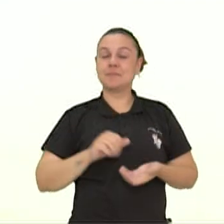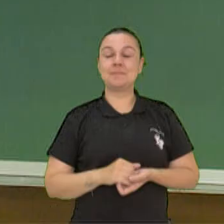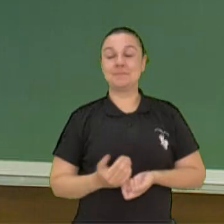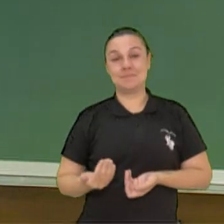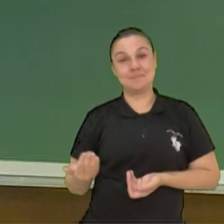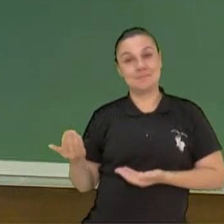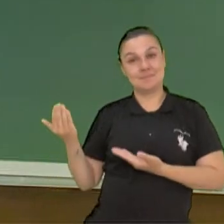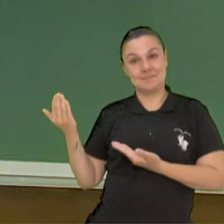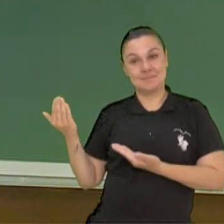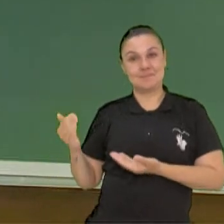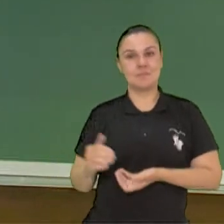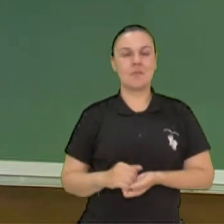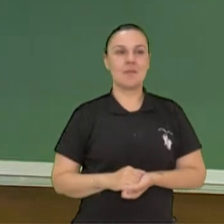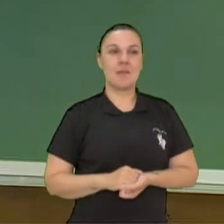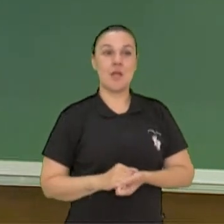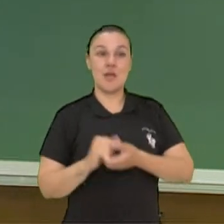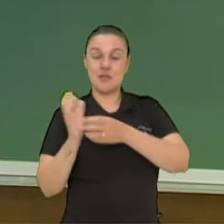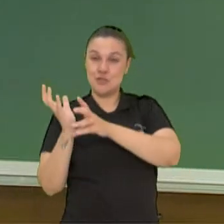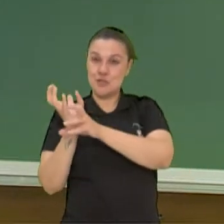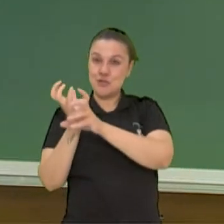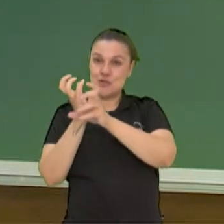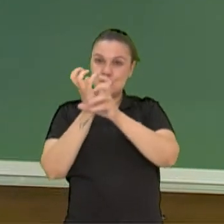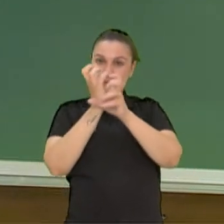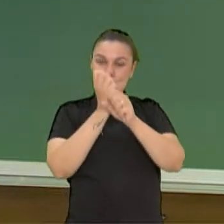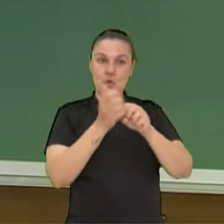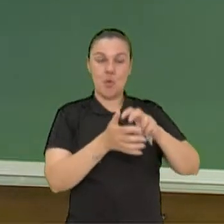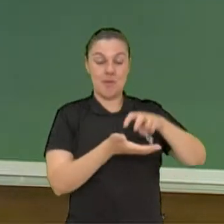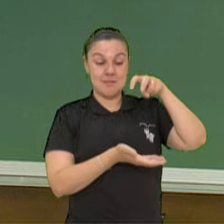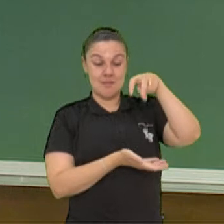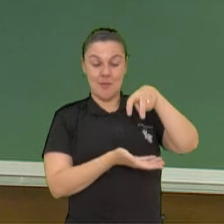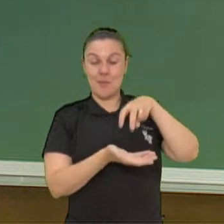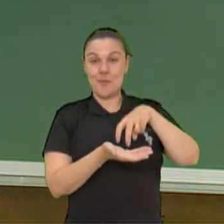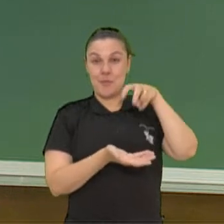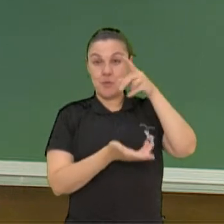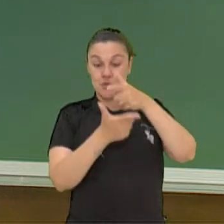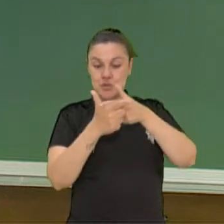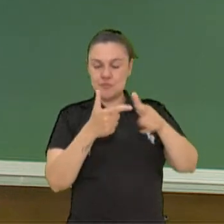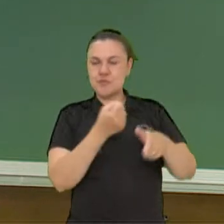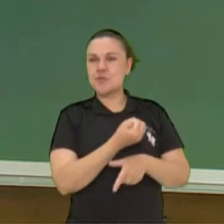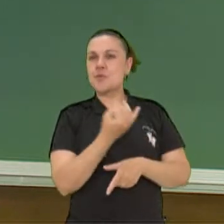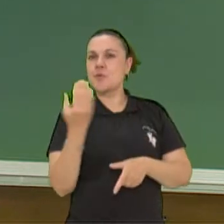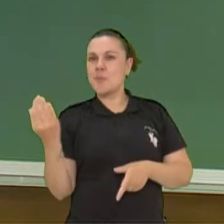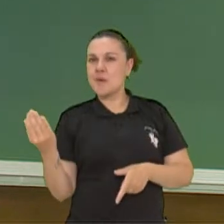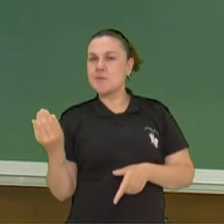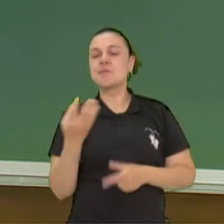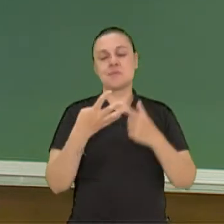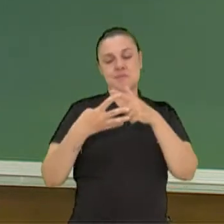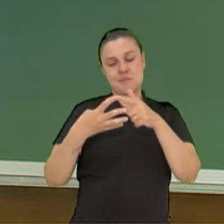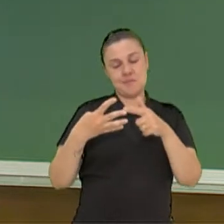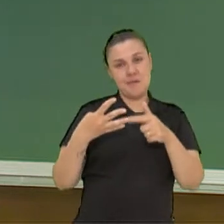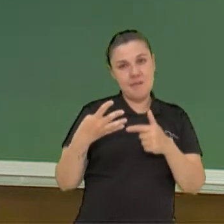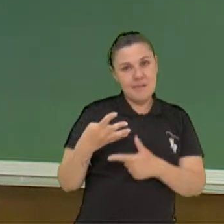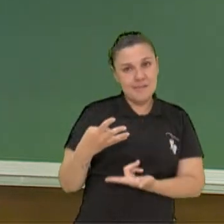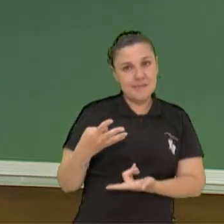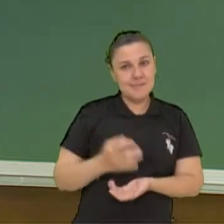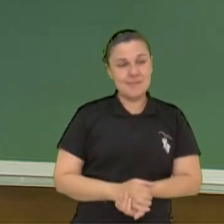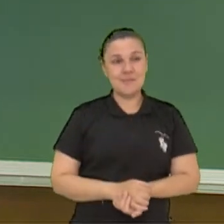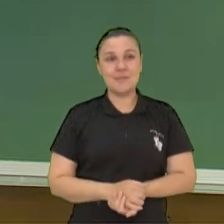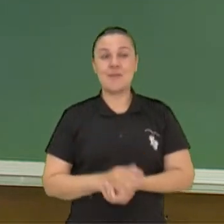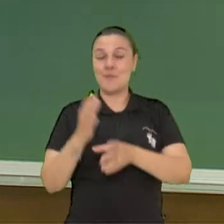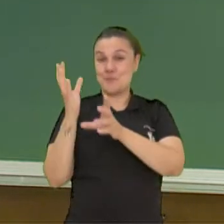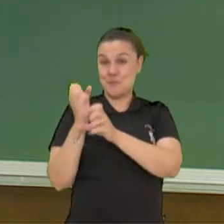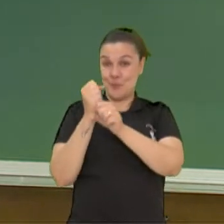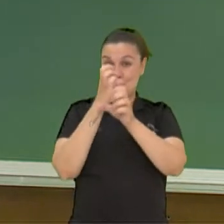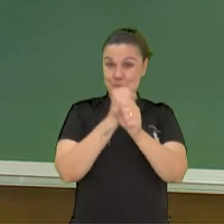Primeiro, vamos para saber qual atleta tem, né? Como é que é a pergunta mesmo? Qual deles obteve a